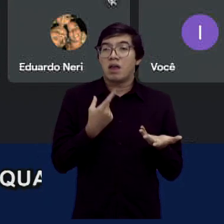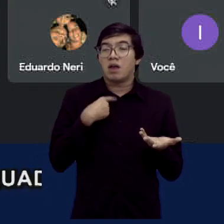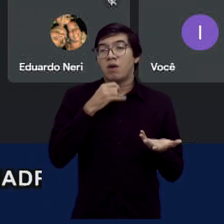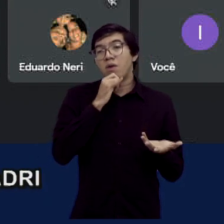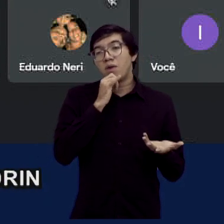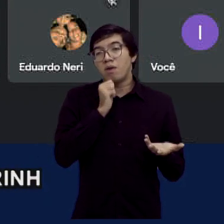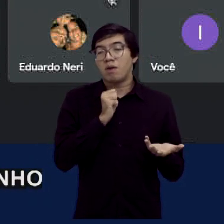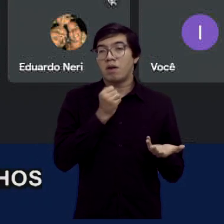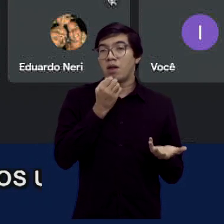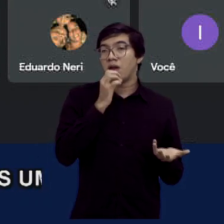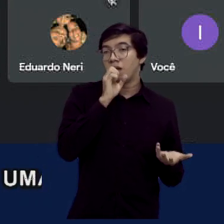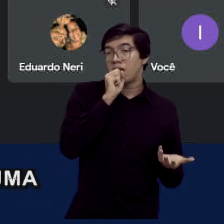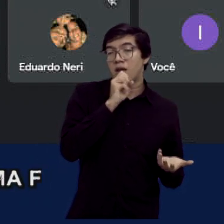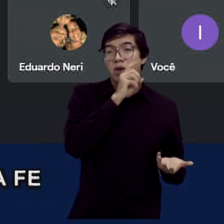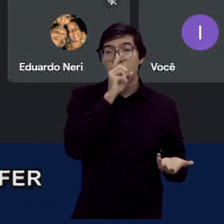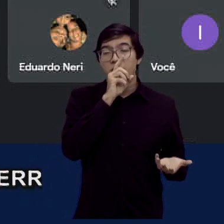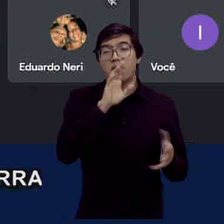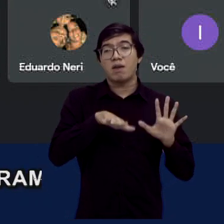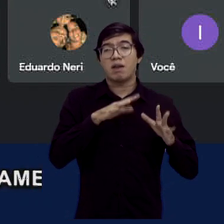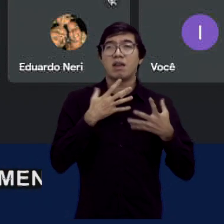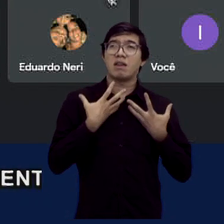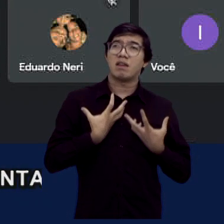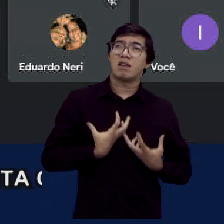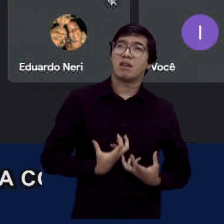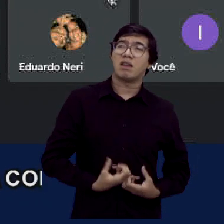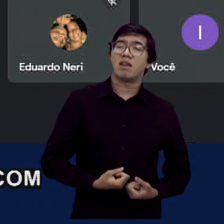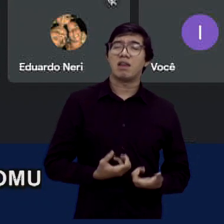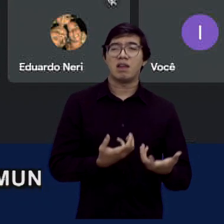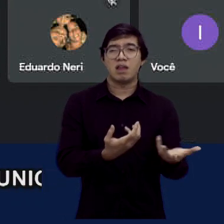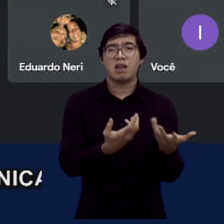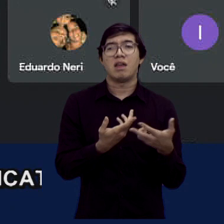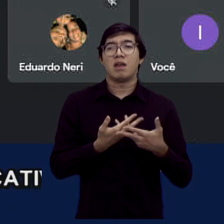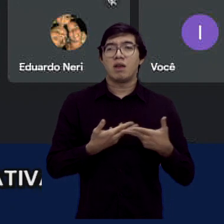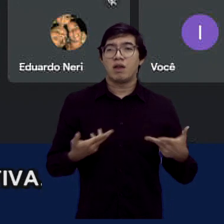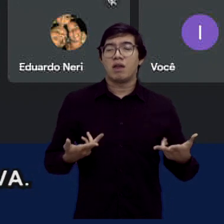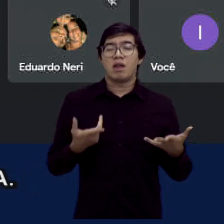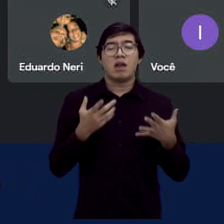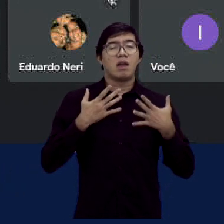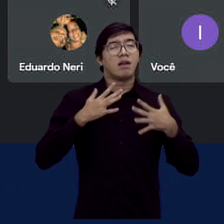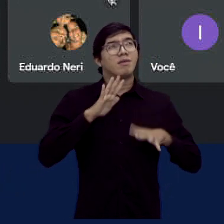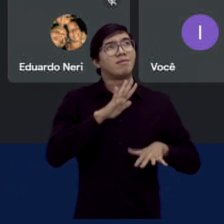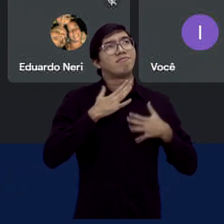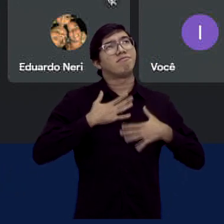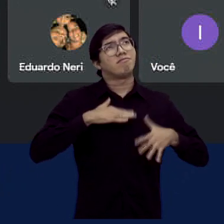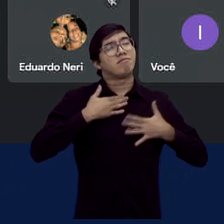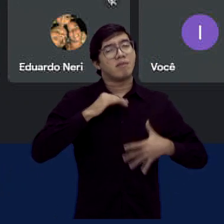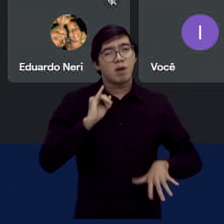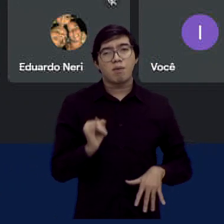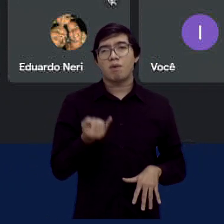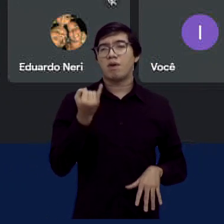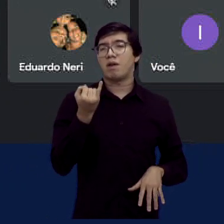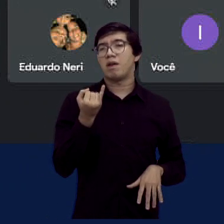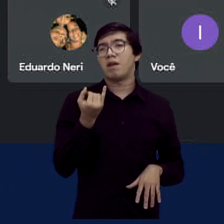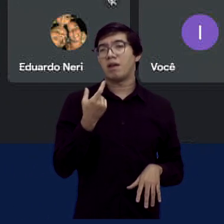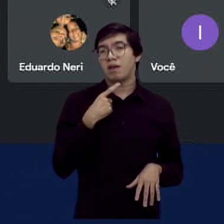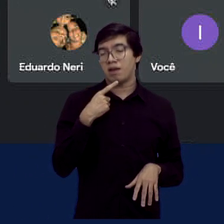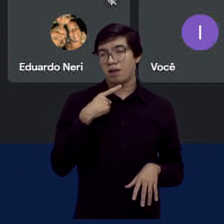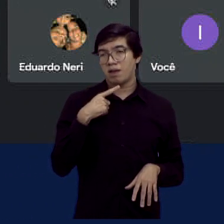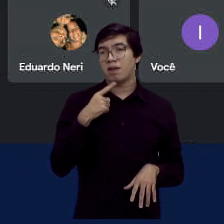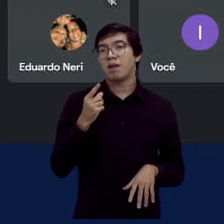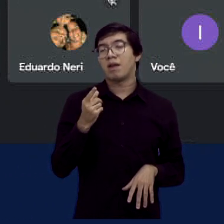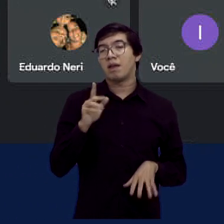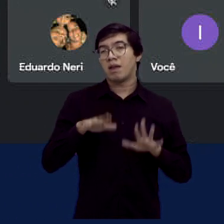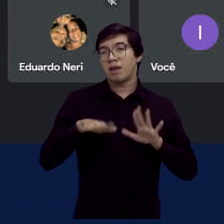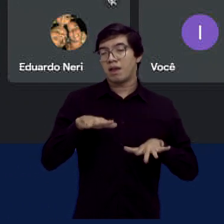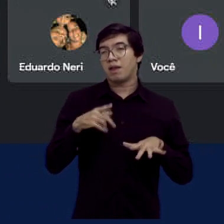meu desejo porque eu estou cansado do resto da semana, sabe? Então eu quero realmente só descansar e ficar na minha. Mesmo quando eu tenho a oportunidade